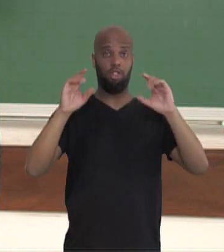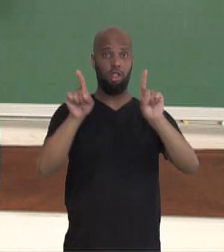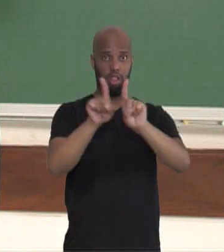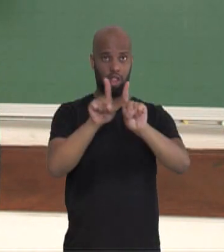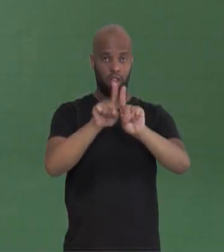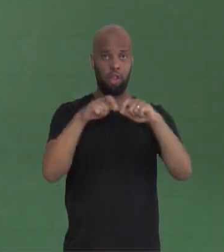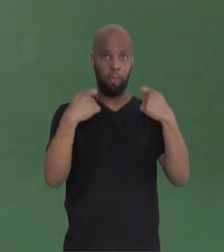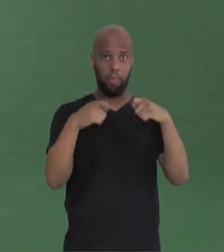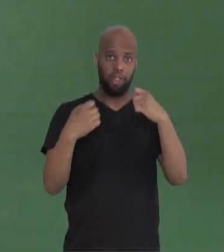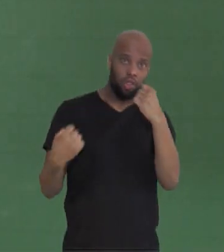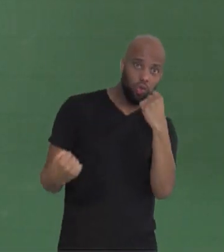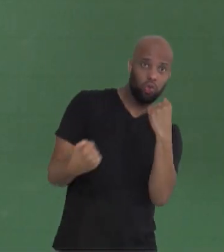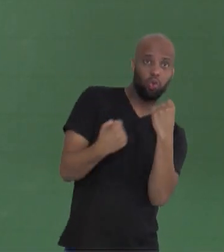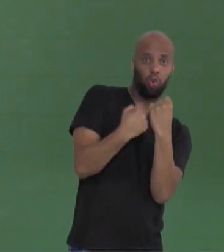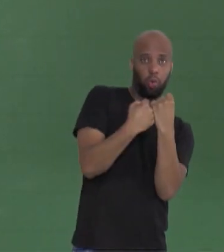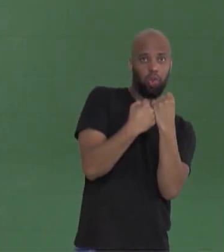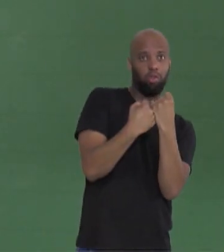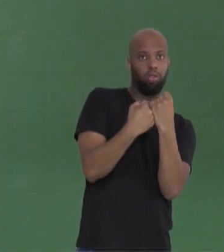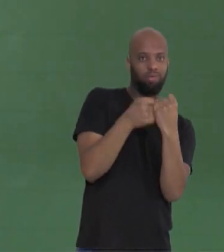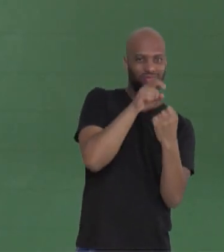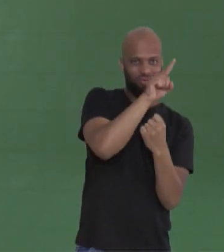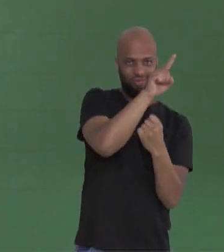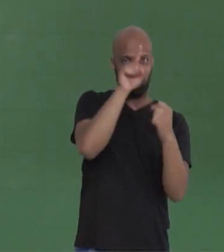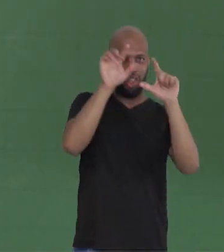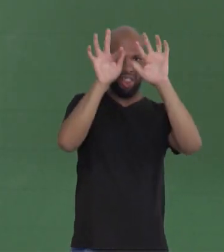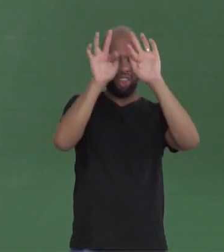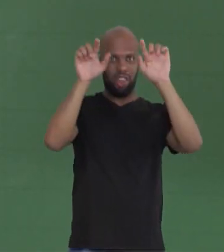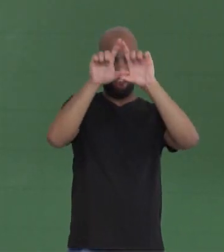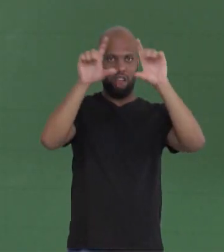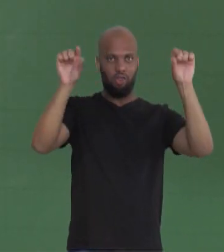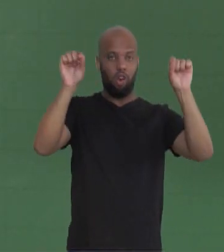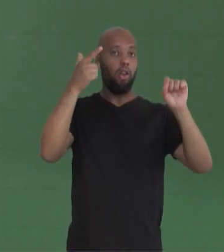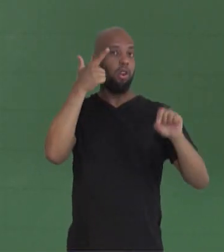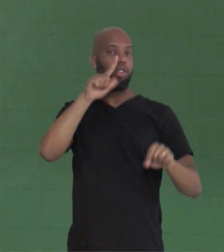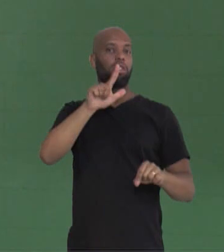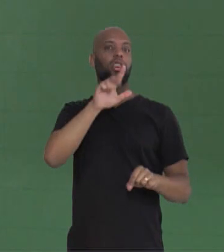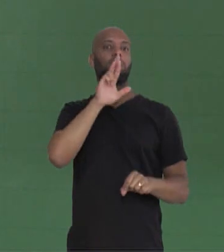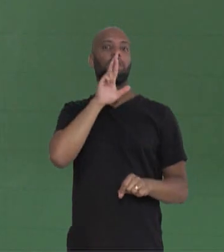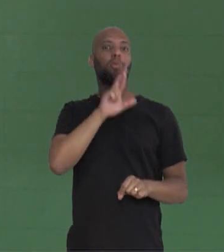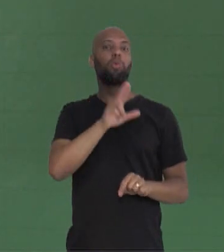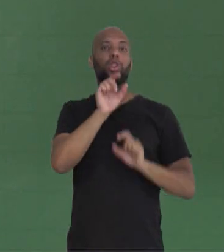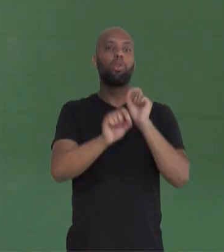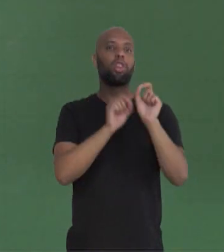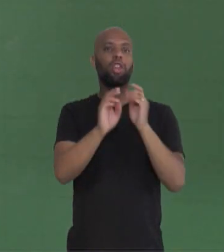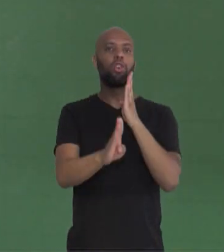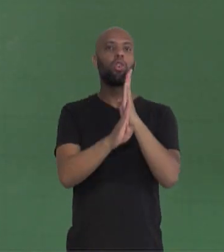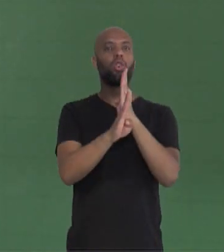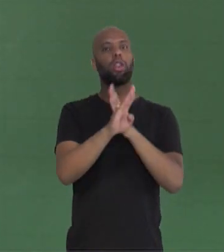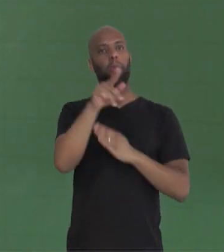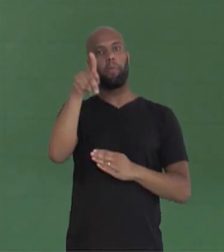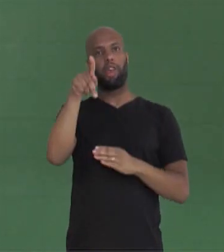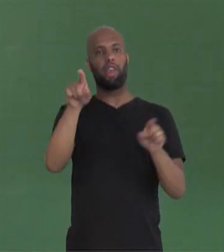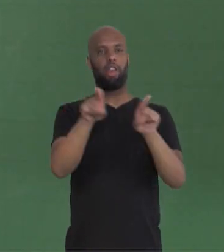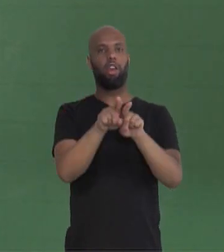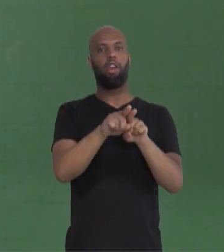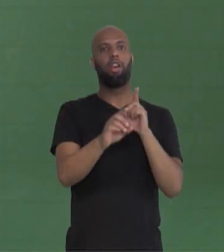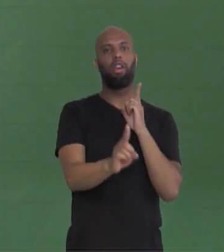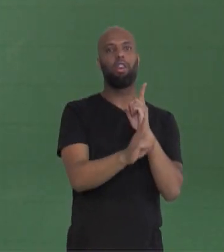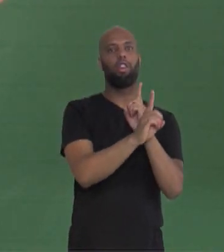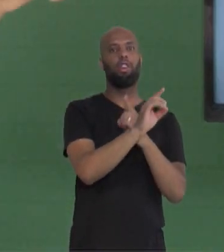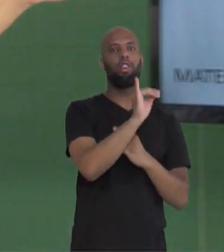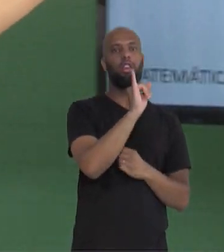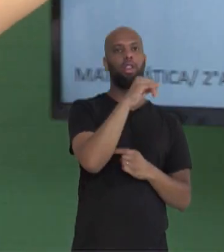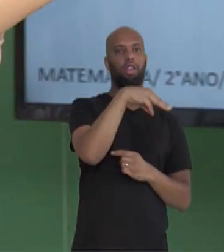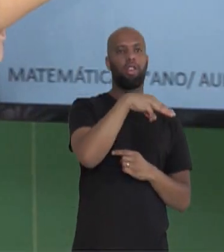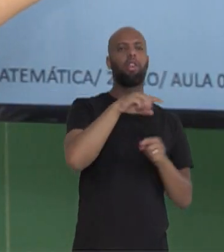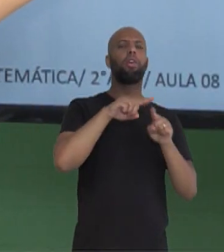descobrir o período e a imagem e a gente consegue chegar na solução das nossas equações, tá certo? Professor, e quando a gente não tem